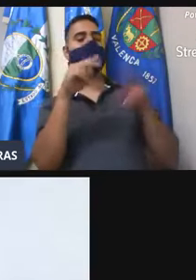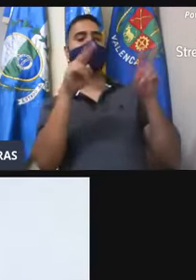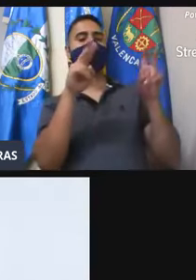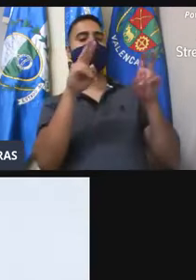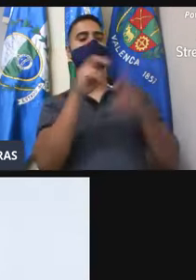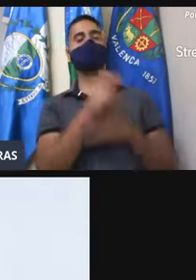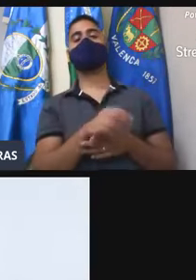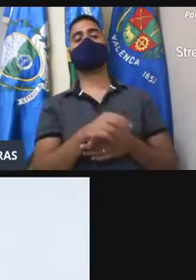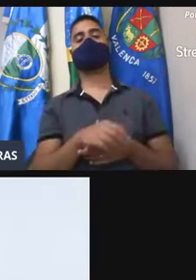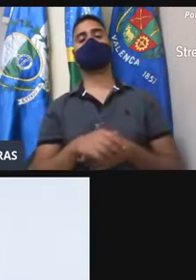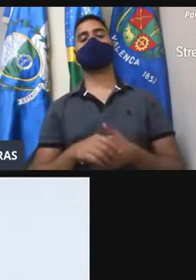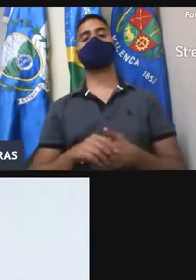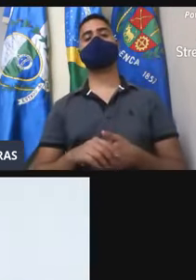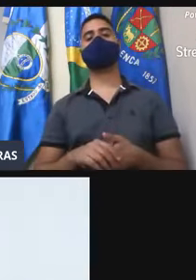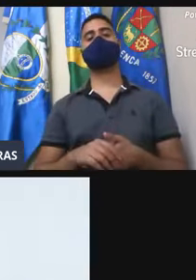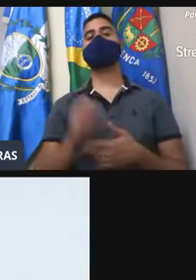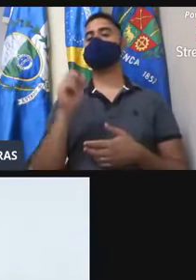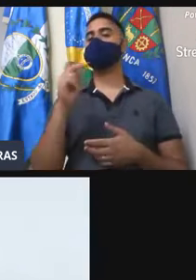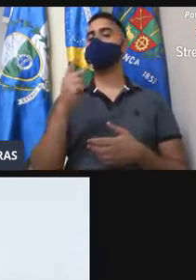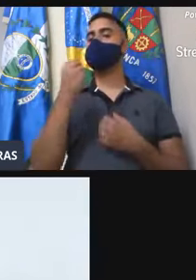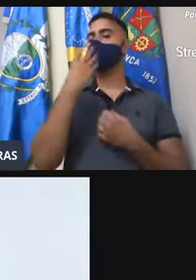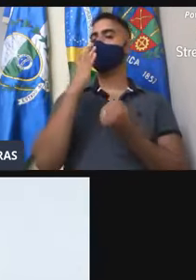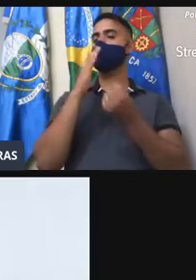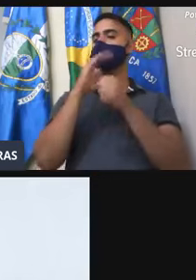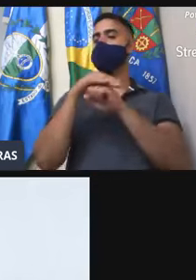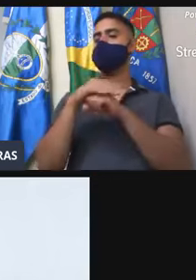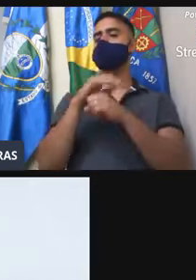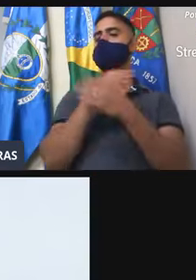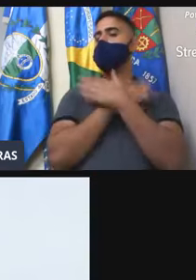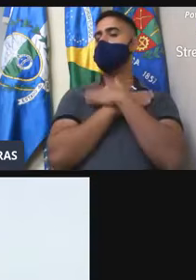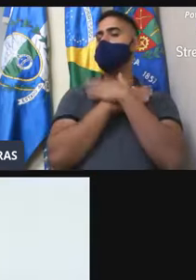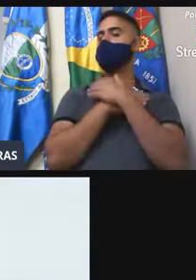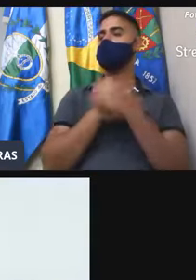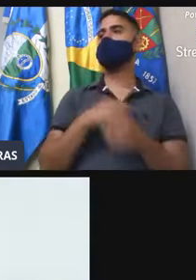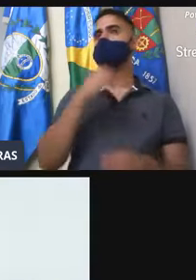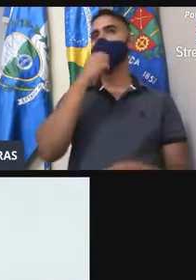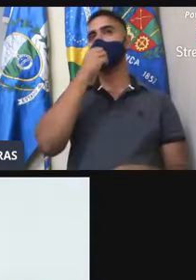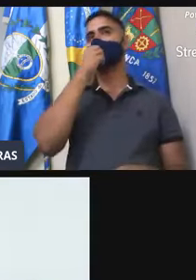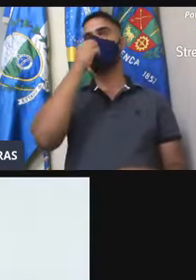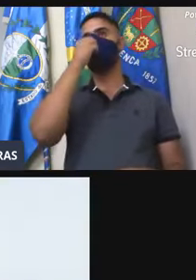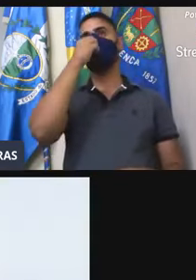em tela aí para ser resolvida. Tá bom? Boa noite, um abraço a todos vocês aí.